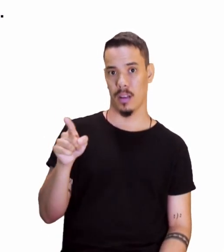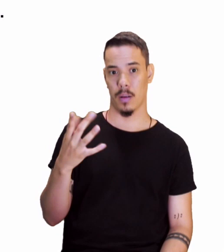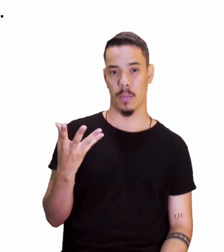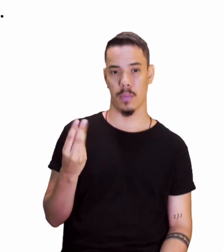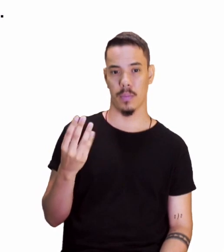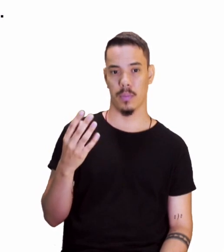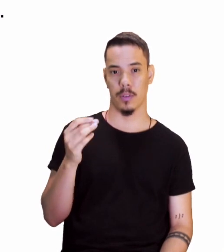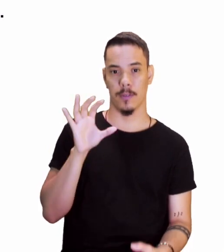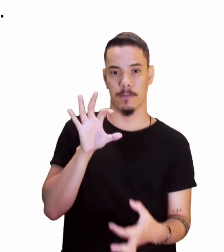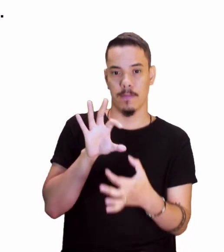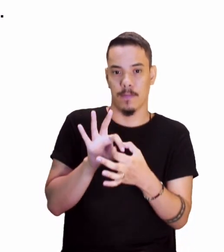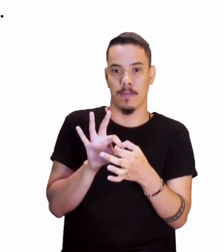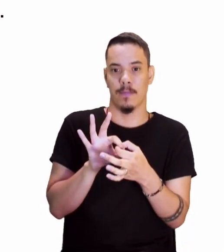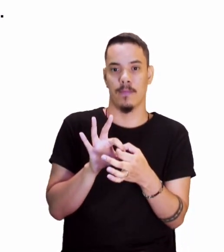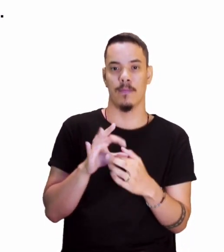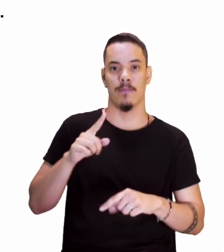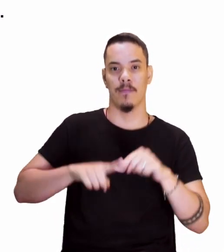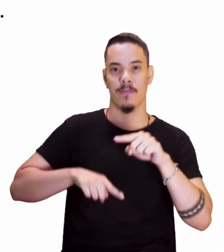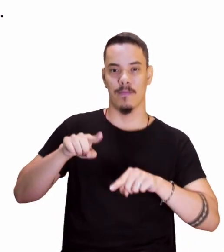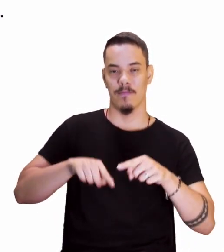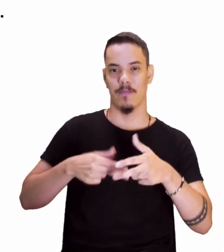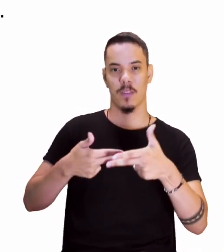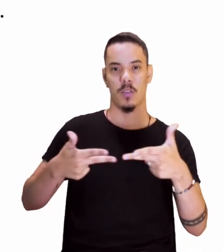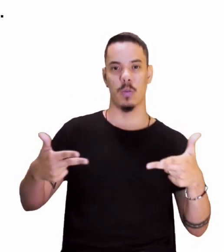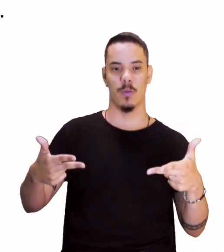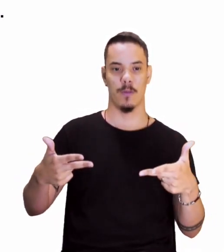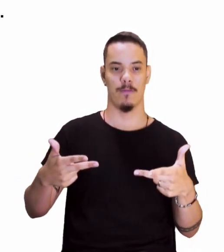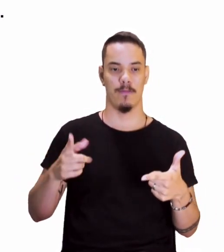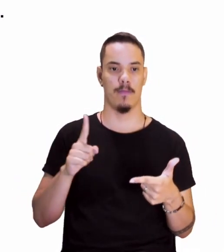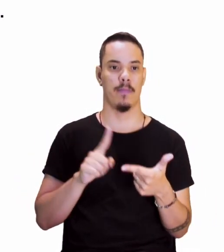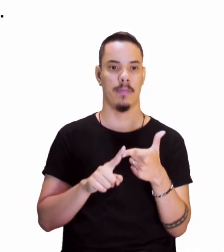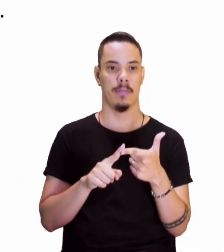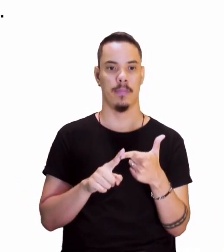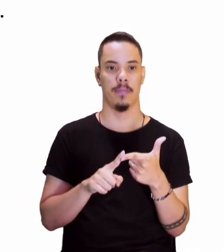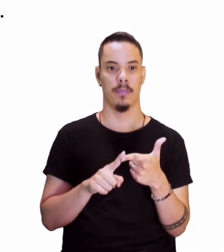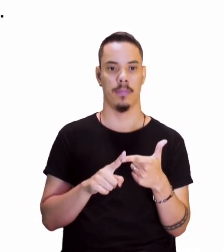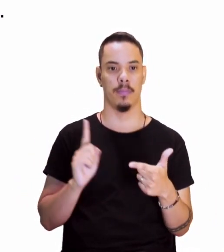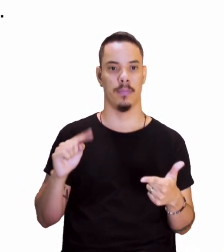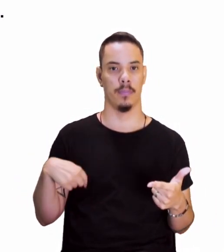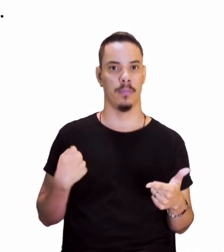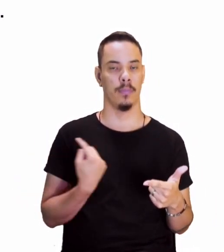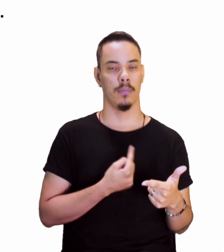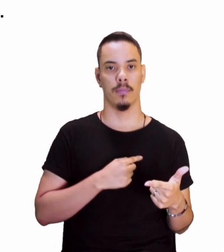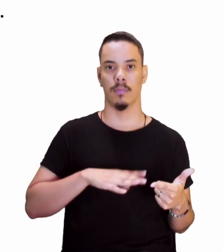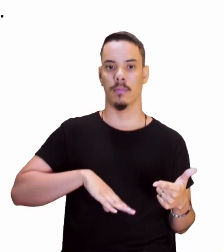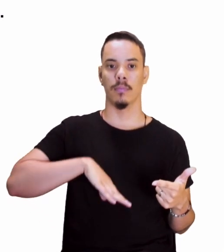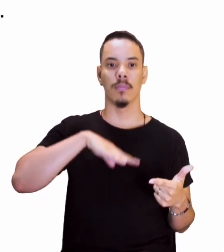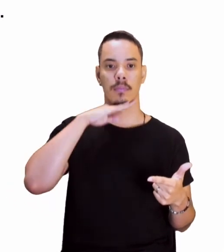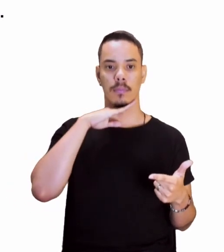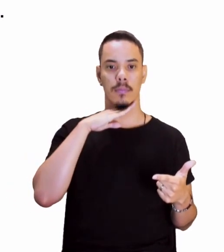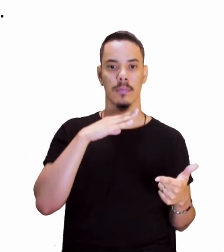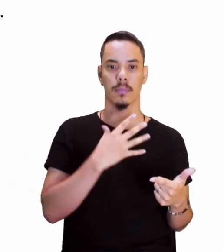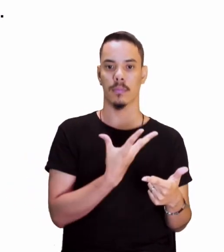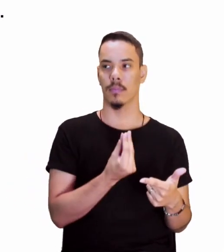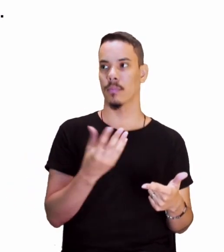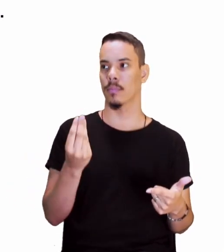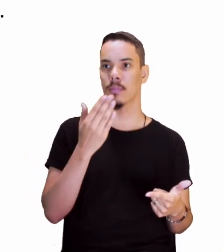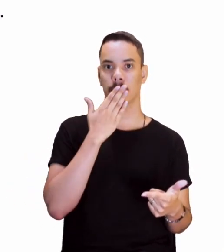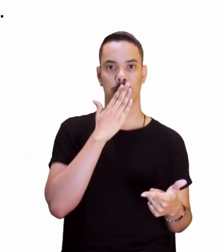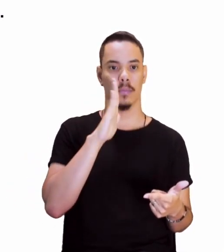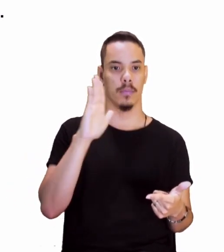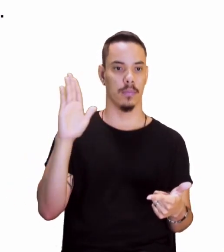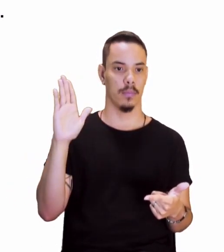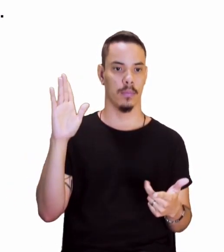muito apegado em bens materiais. B. Estamos fartos de